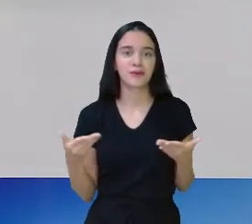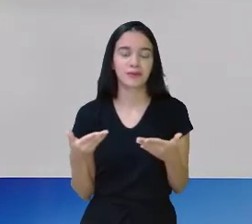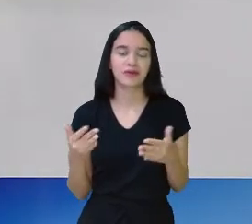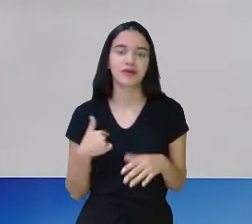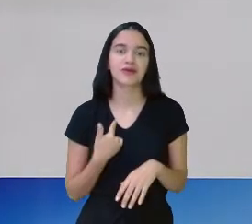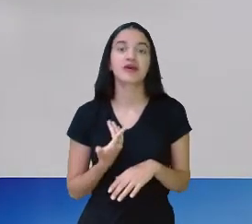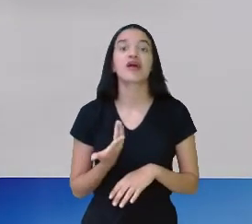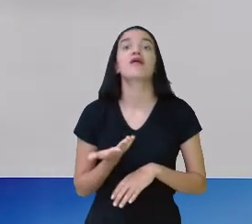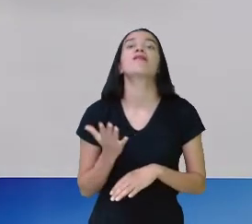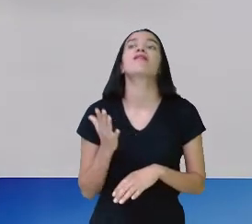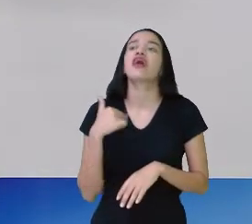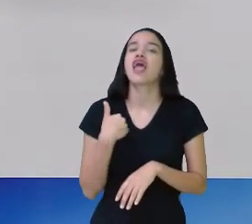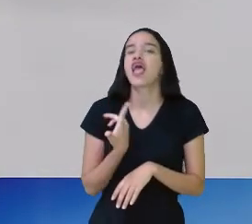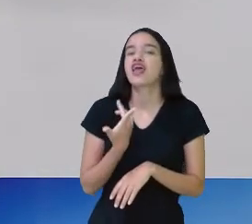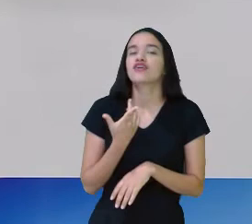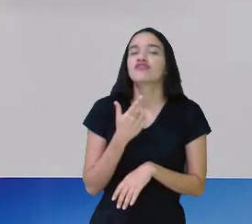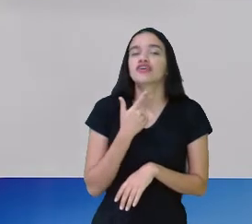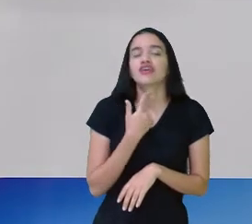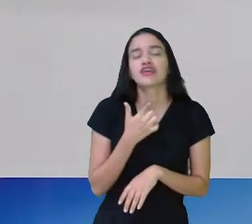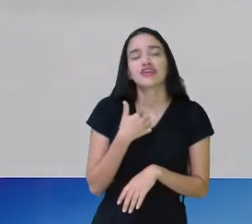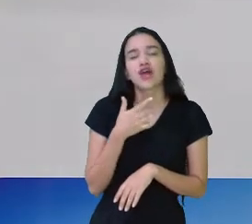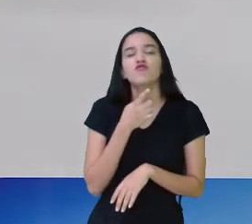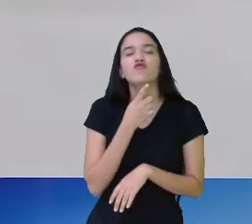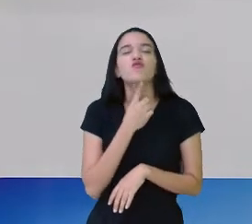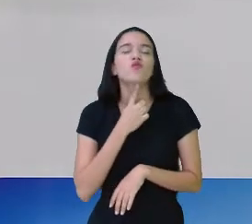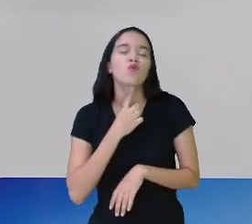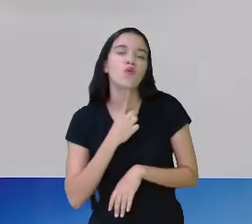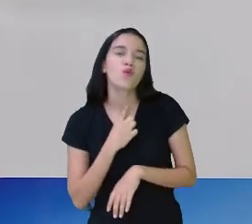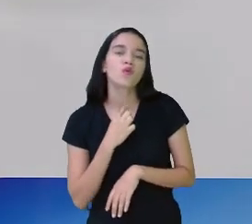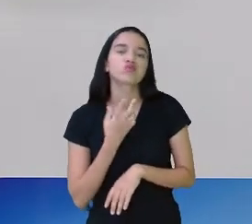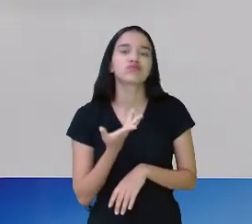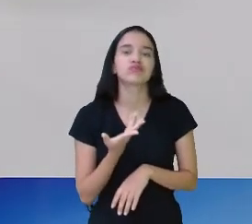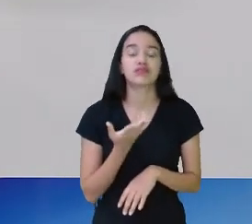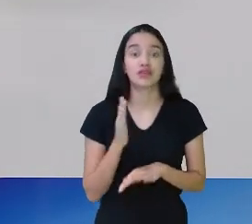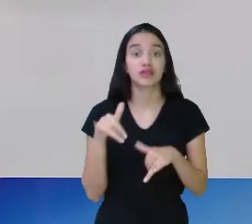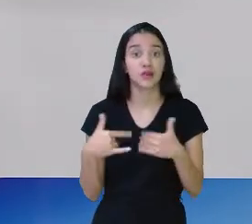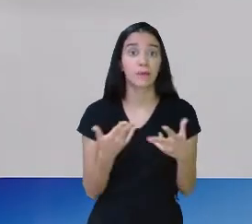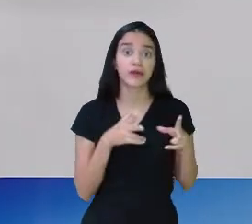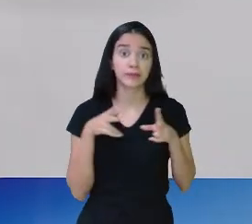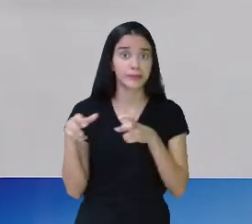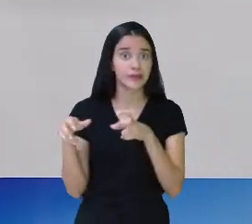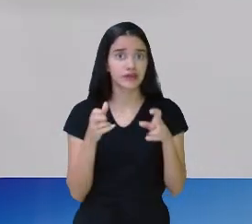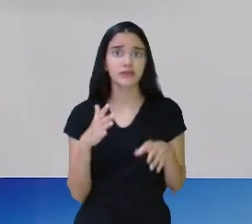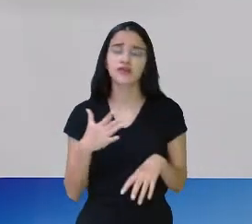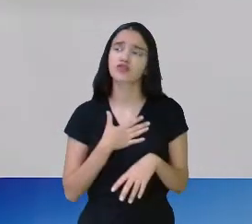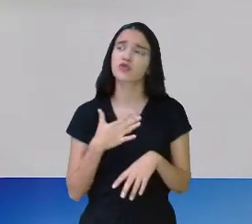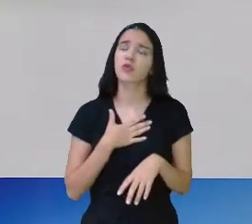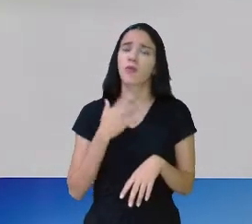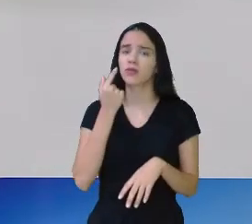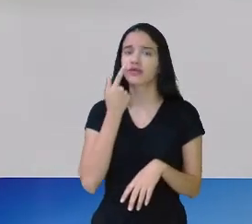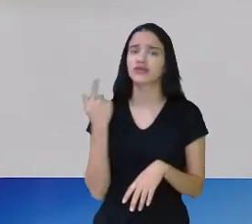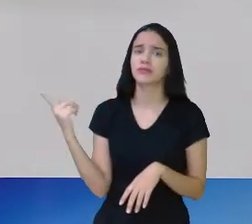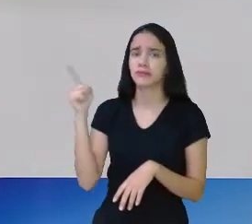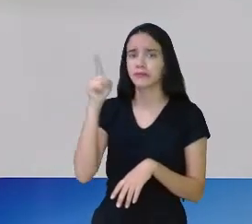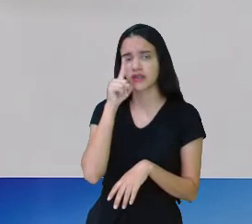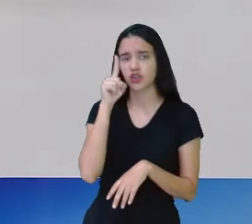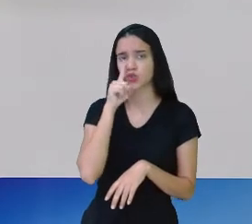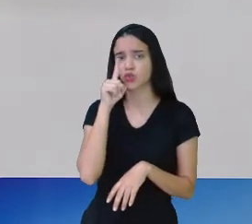biscoito. Fiquei só na vontade, mas percebe comigo, 5º ano, o formato desse